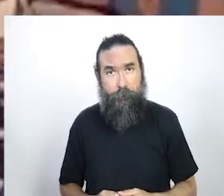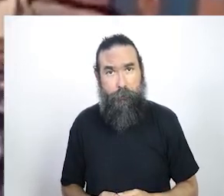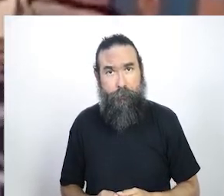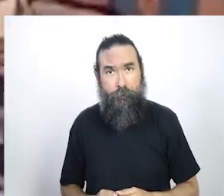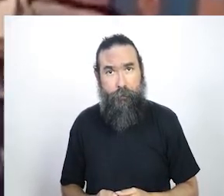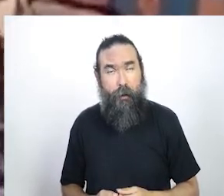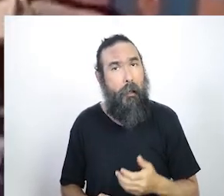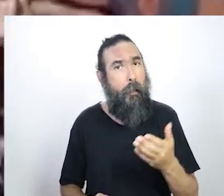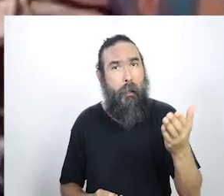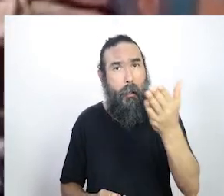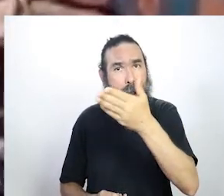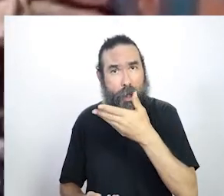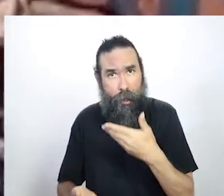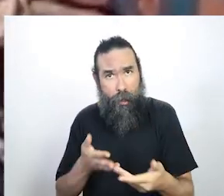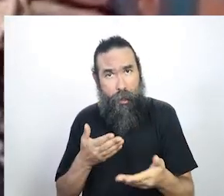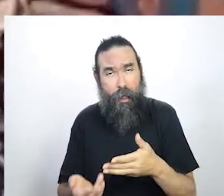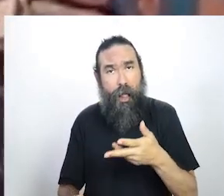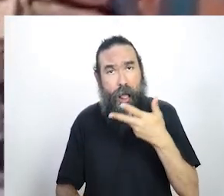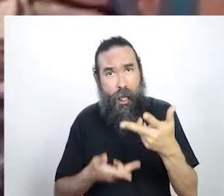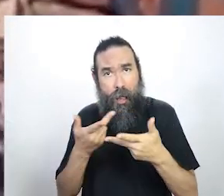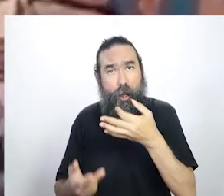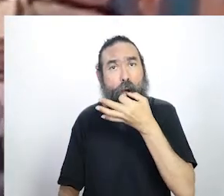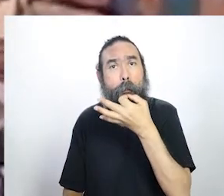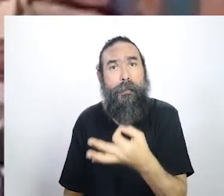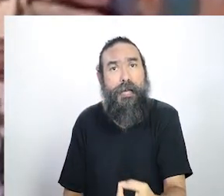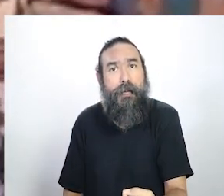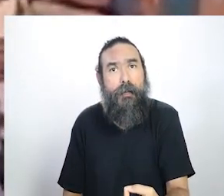Tem sugestões?